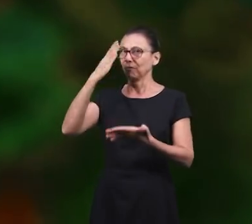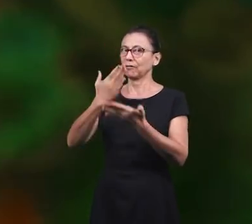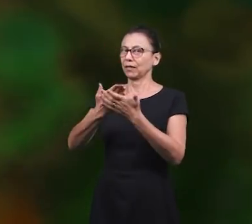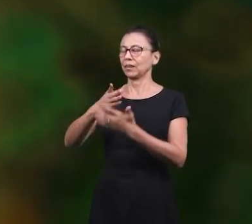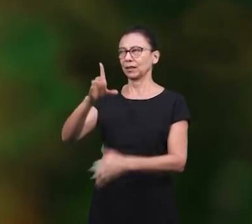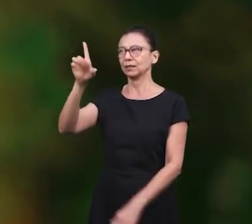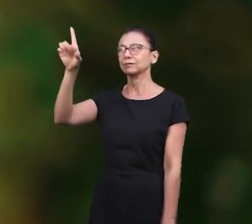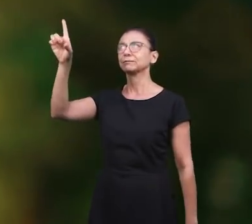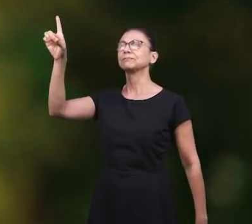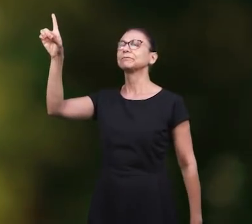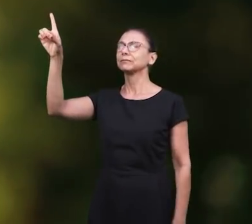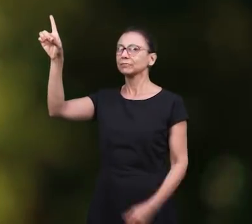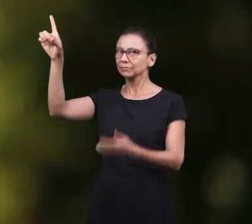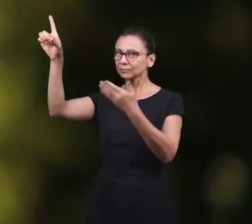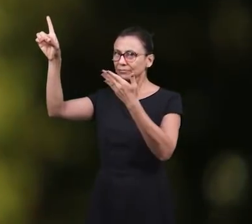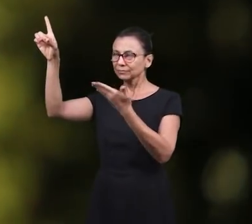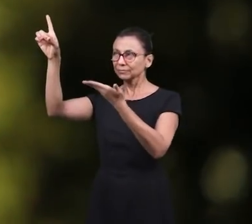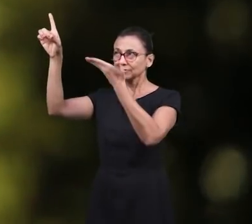espera em